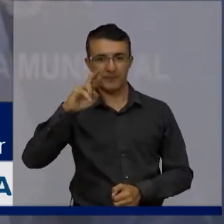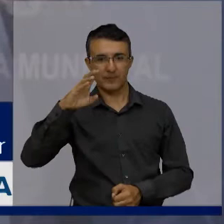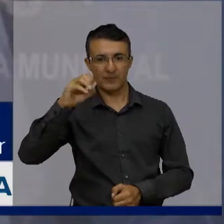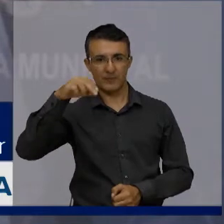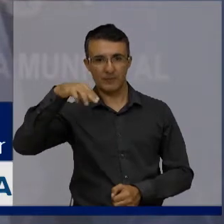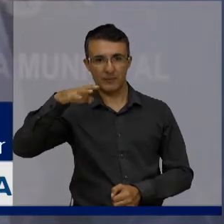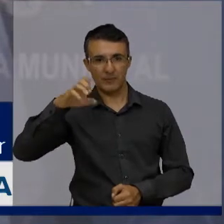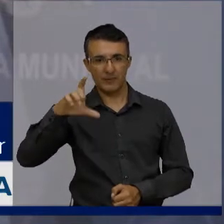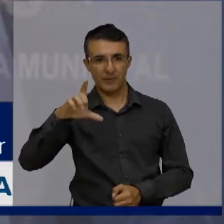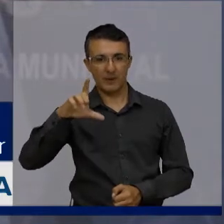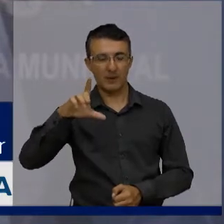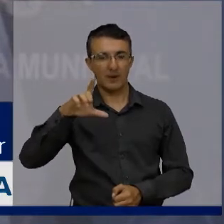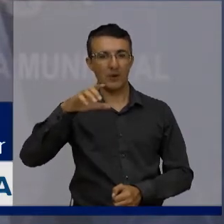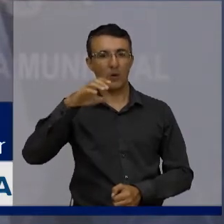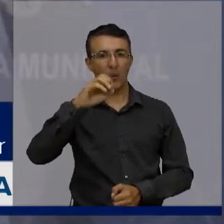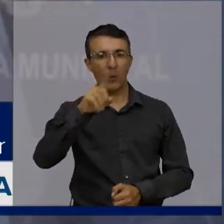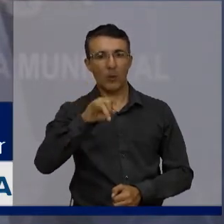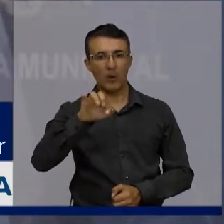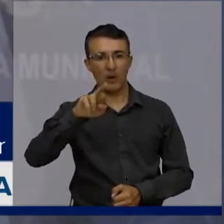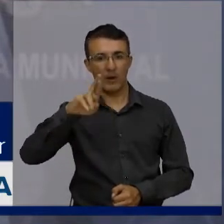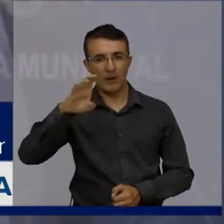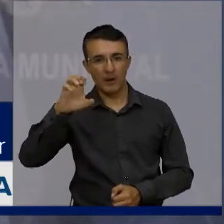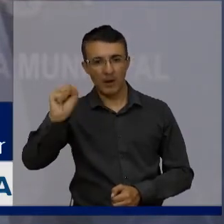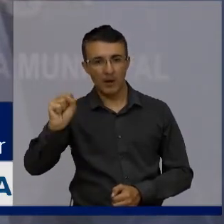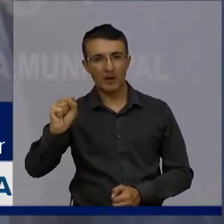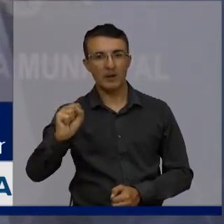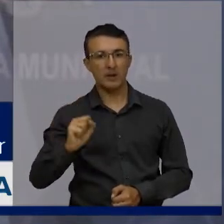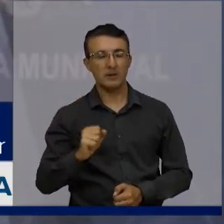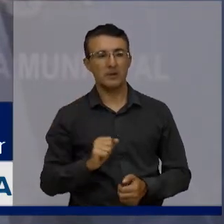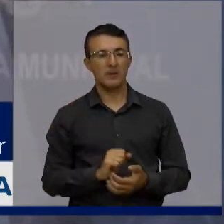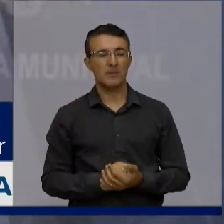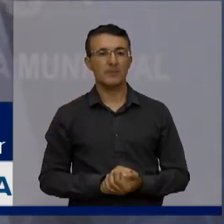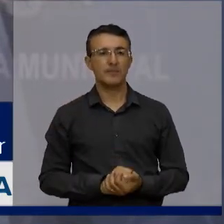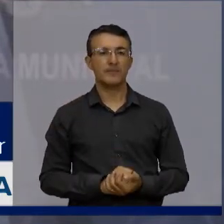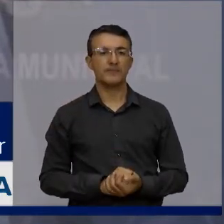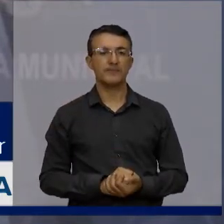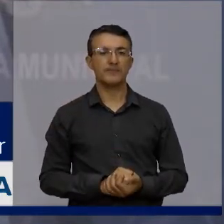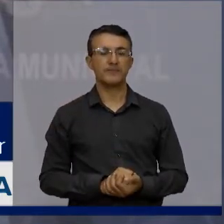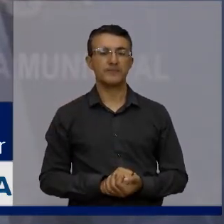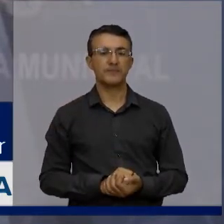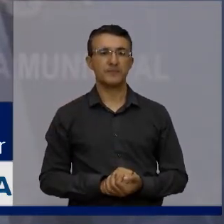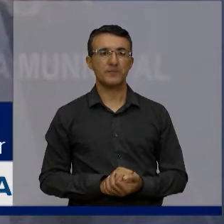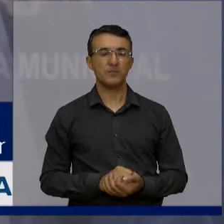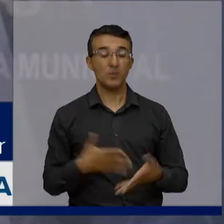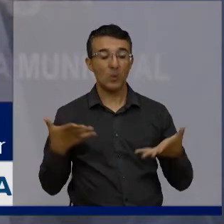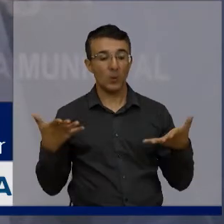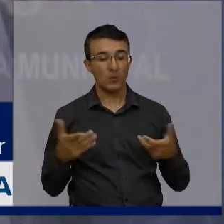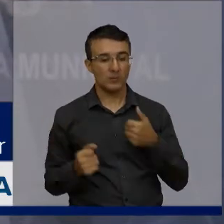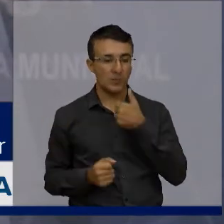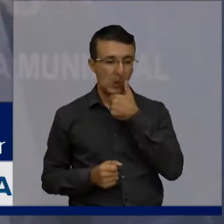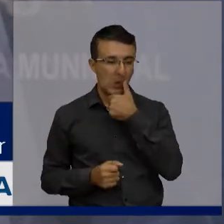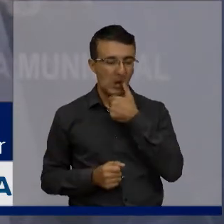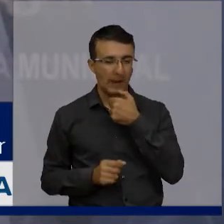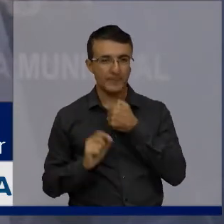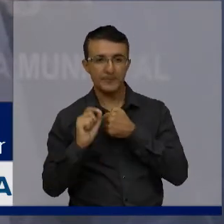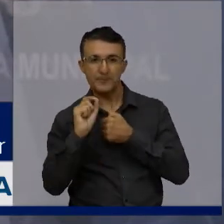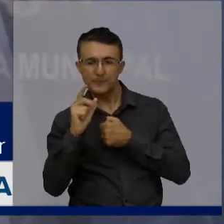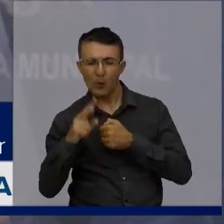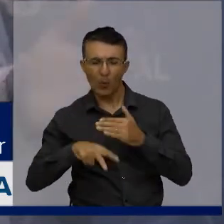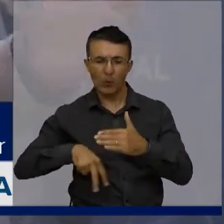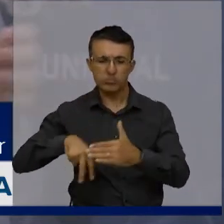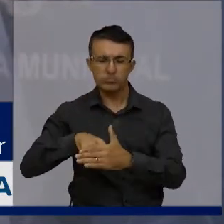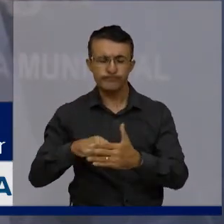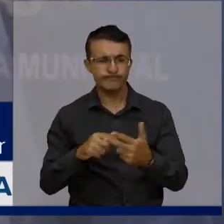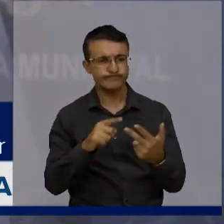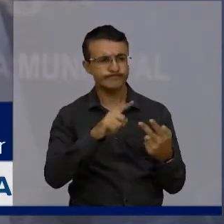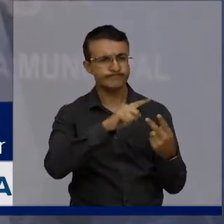a diferença para São José dos Campos, para o Brasil. Hoje o que me trouxe à tribuna são 2 assuntos. Claro que um